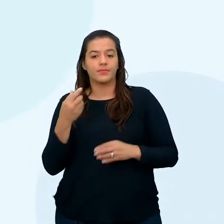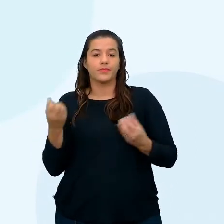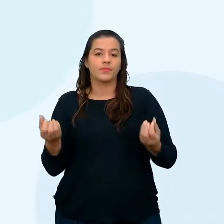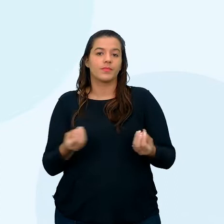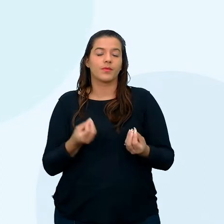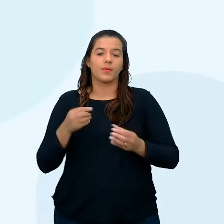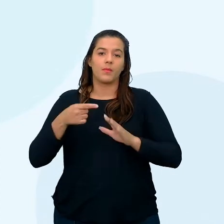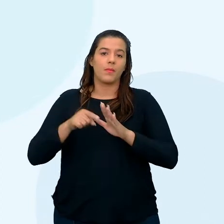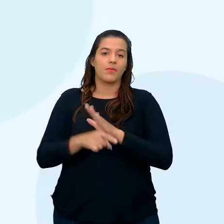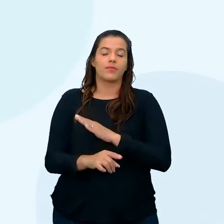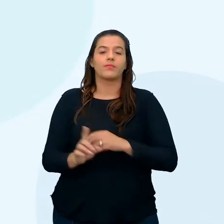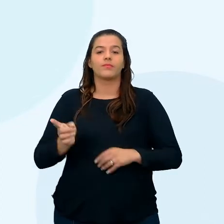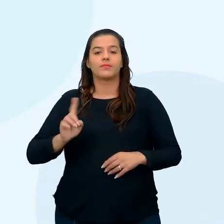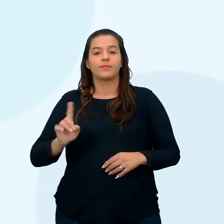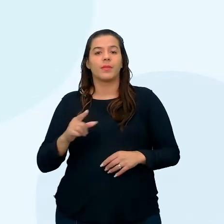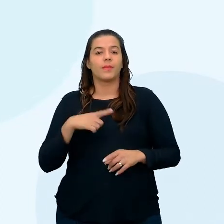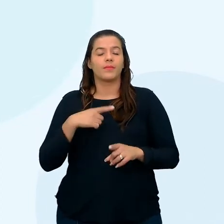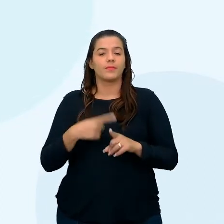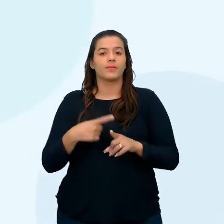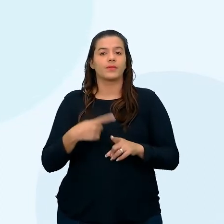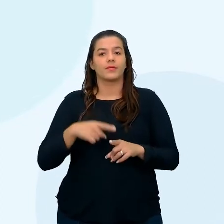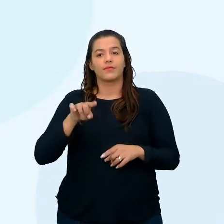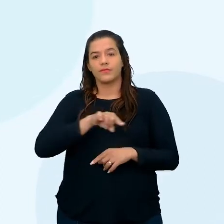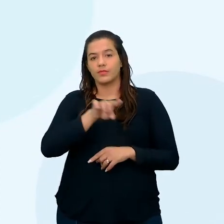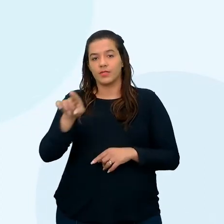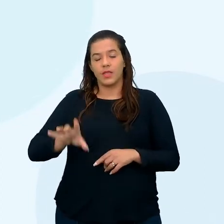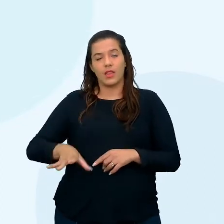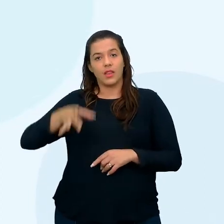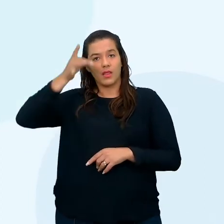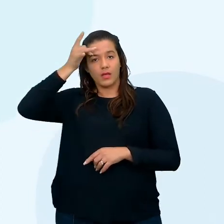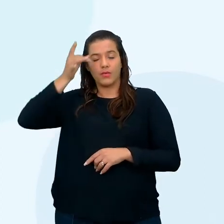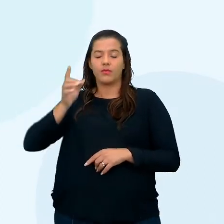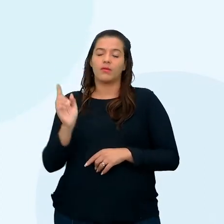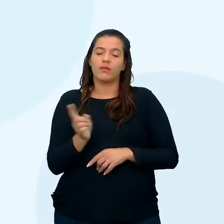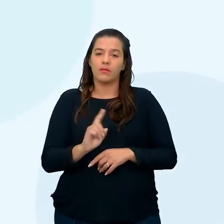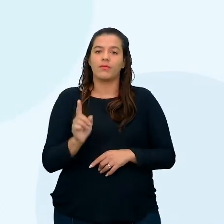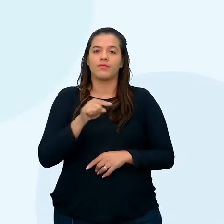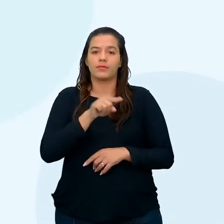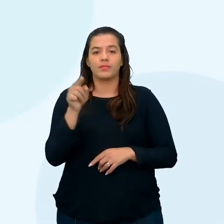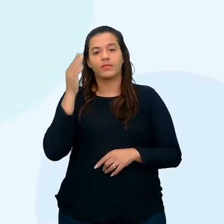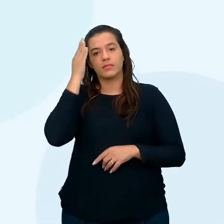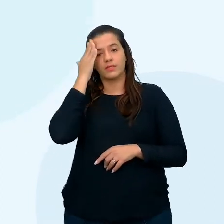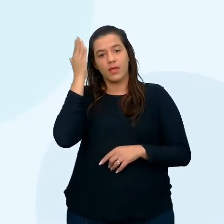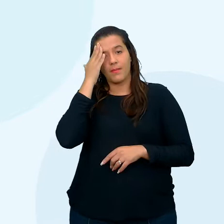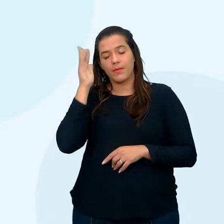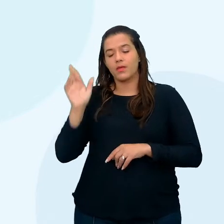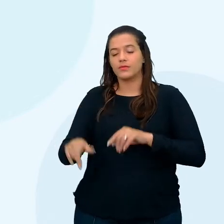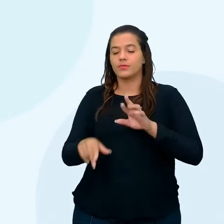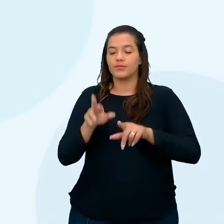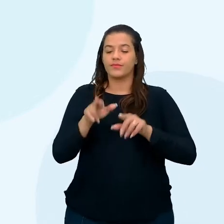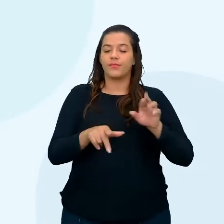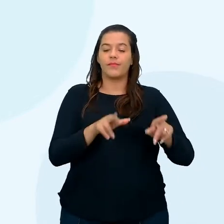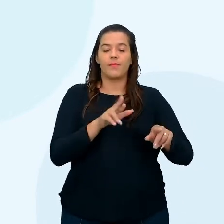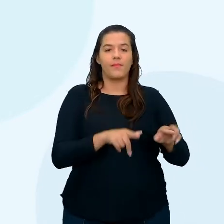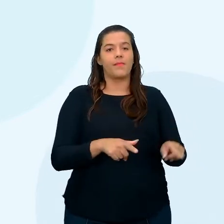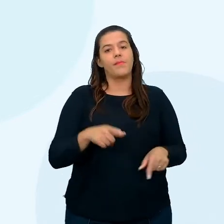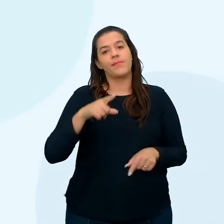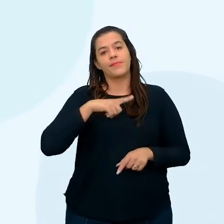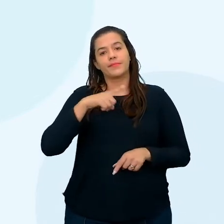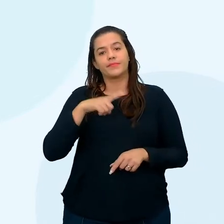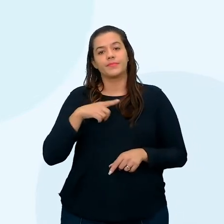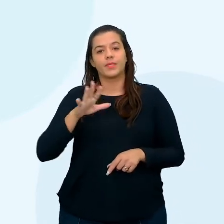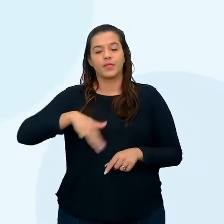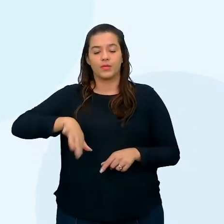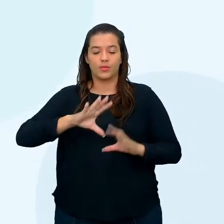vai se aprofundar, porque a ideia aqui não é vocês decorarem, mas sim saber a diversidade que a gente tem do